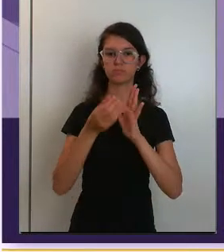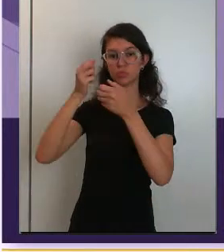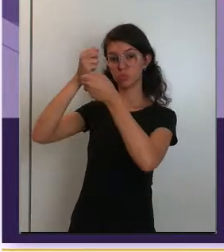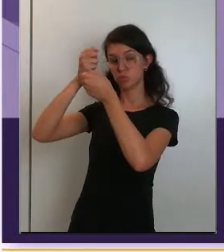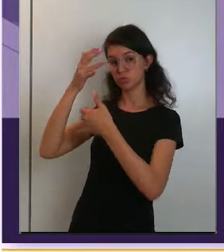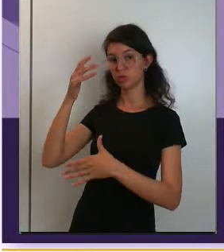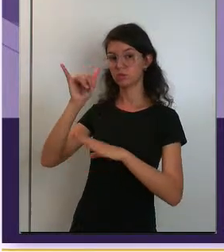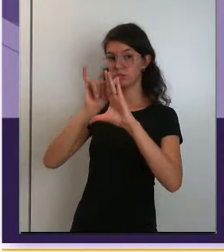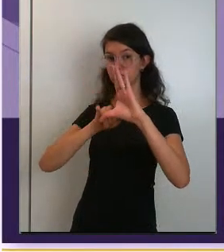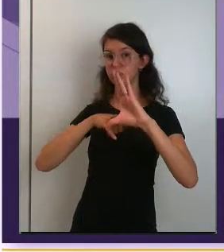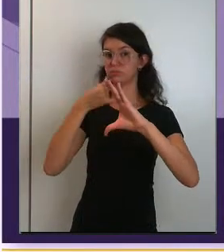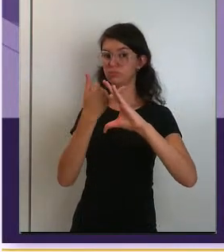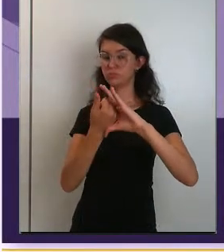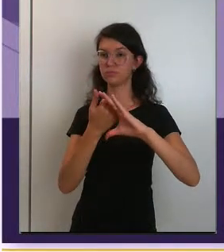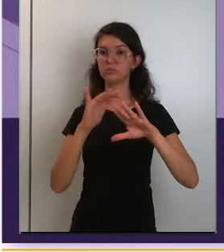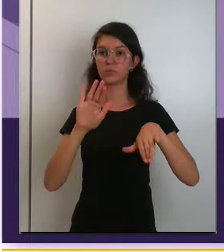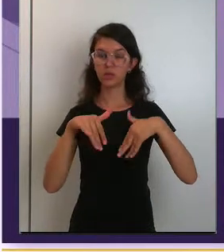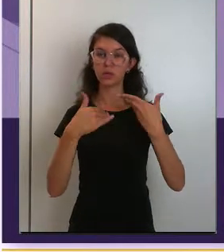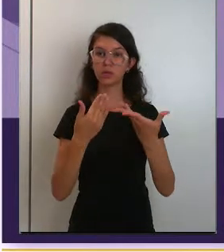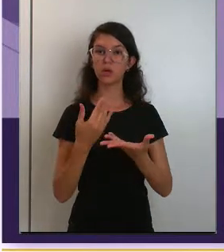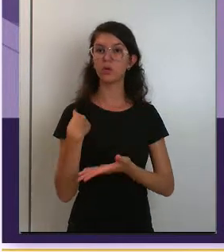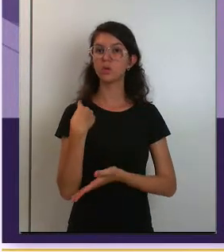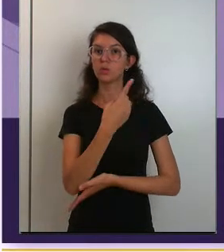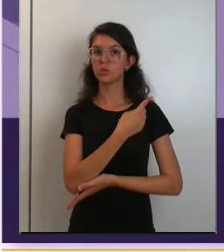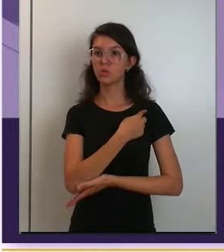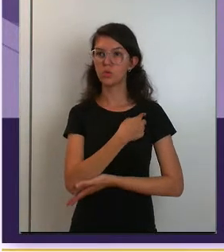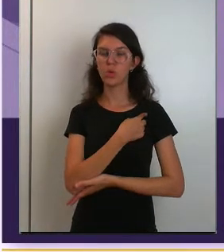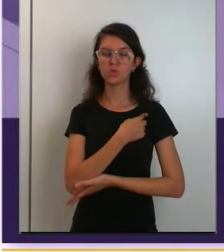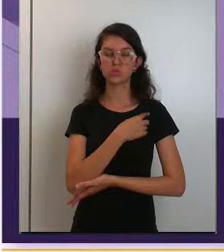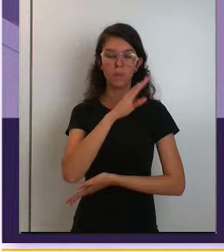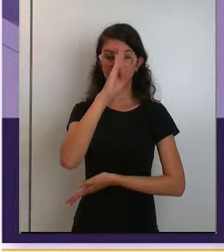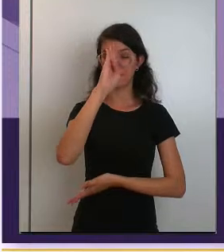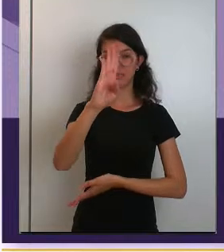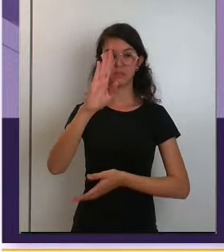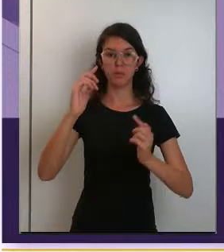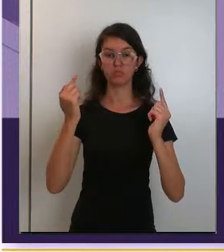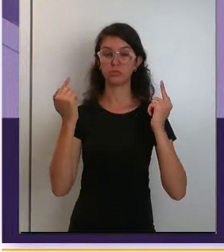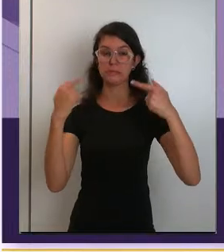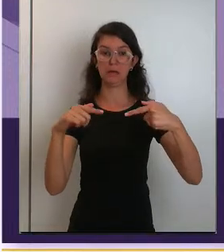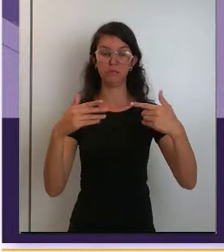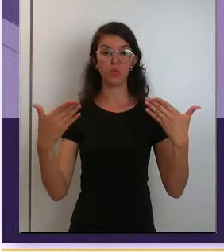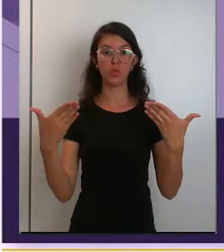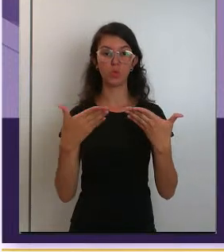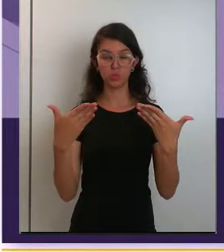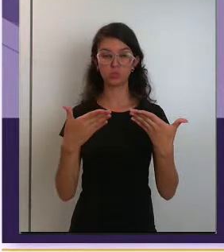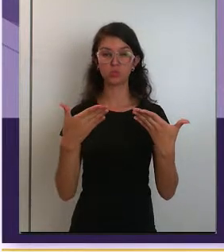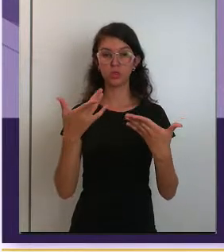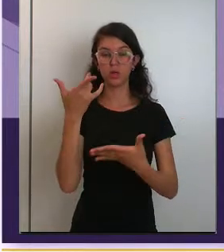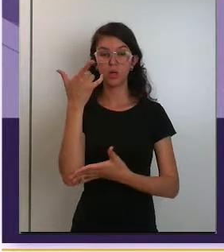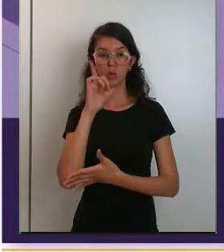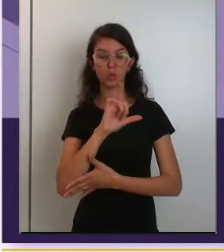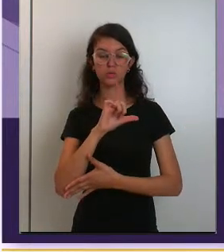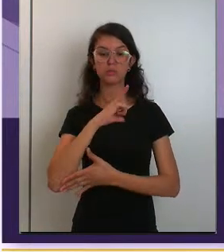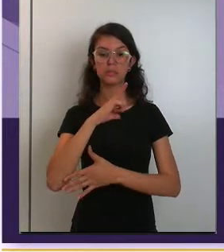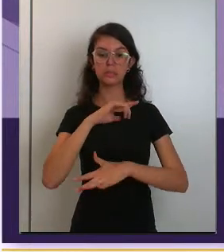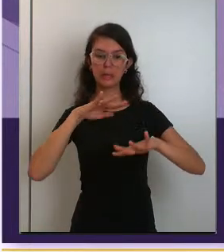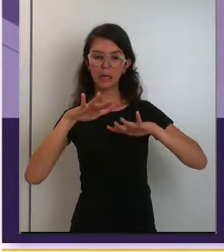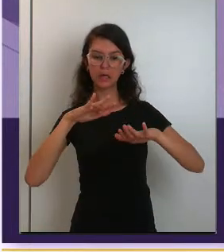YouTube. Os nossos grandes desafios hoje no Brasil é adotar um conjunto de